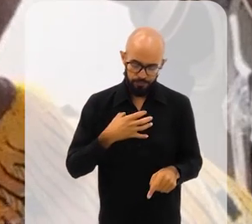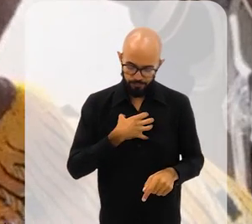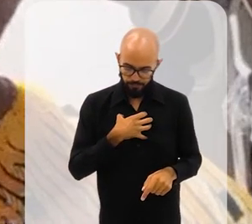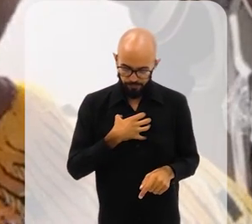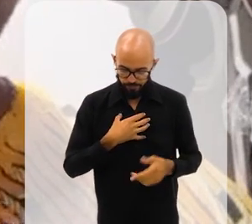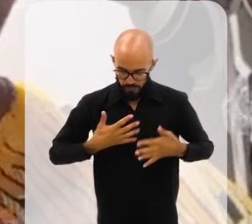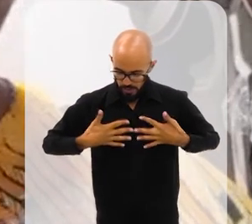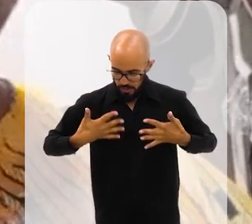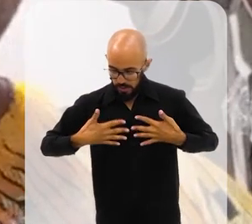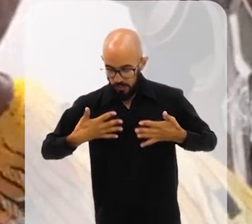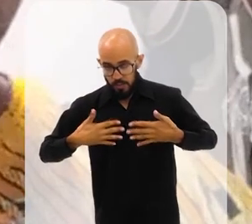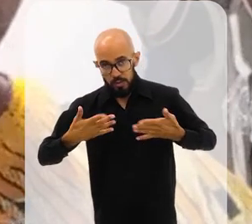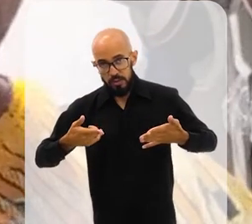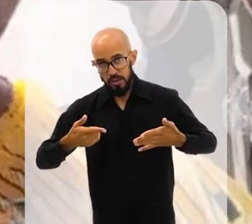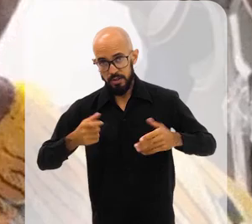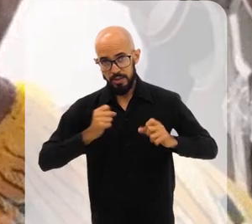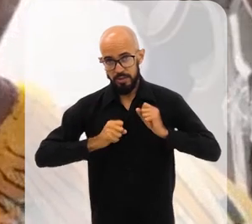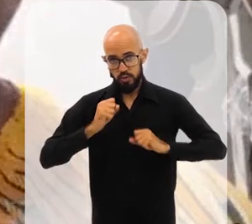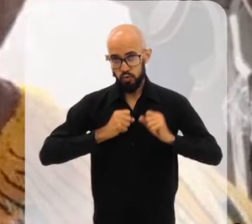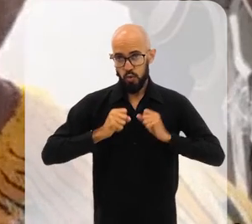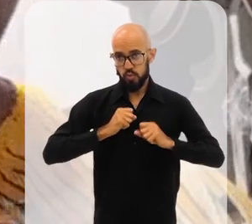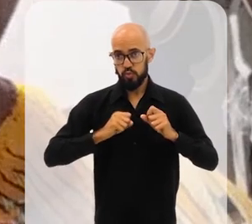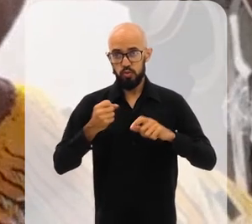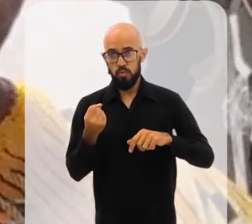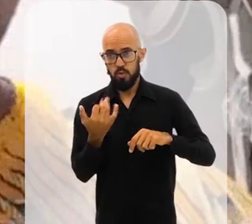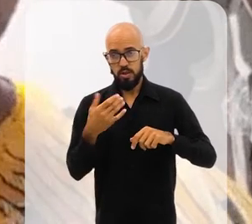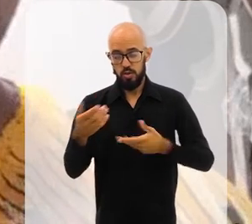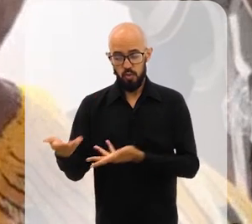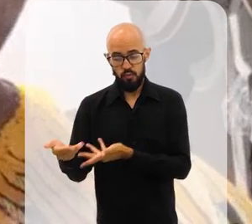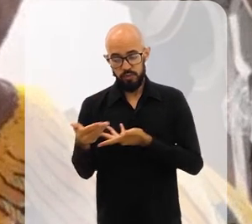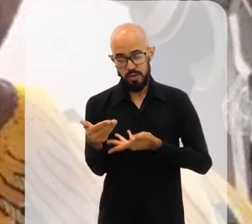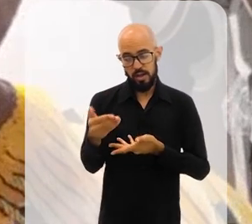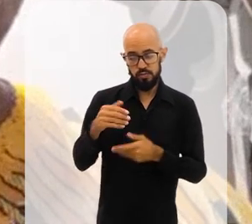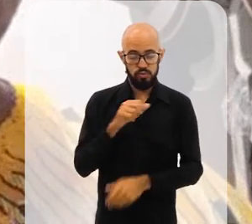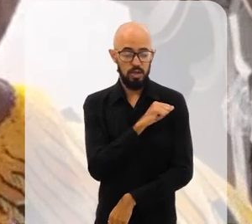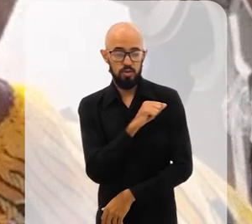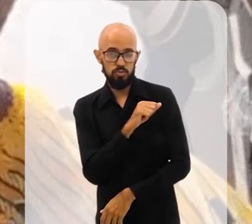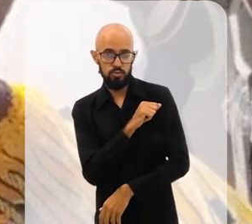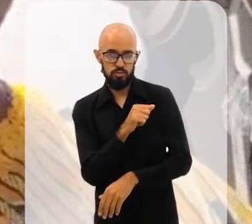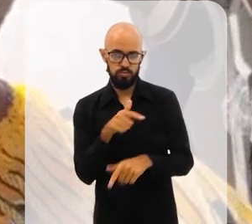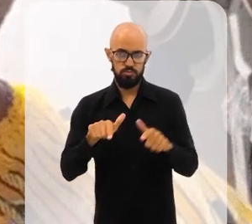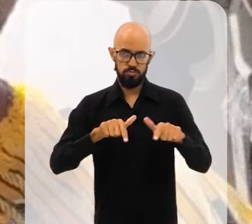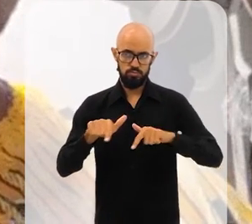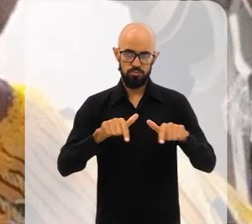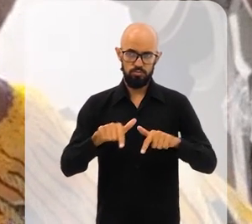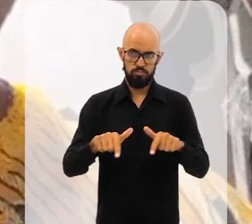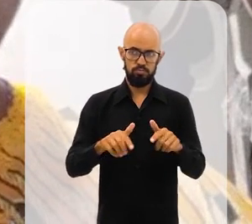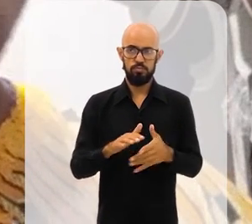ficar empolgado e ansioso todas as vezes que ela entrava na sala para chamar os alunos para alguma atividade.